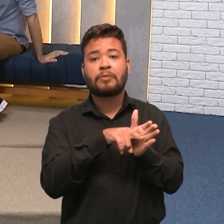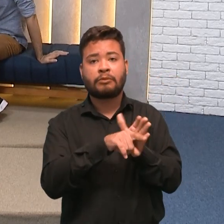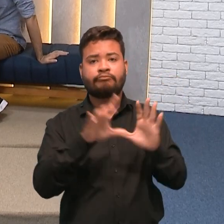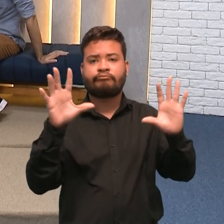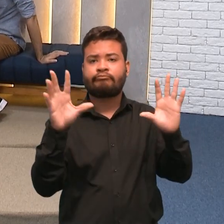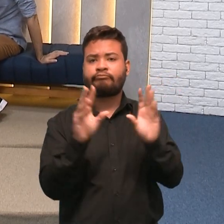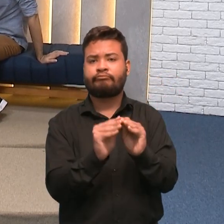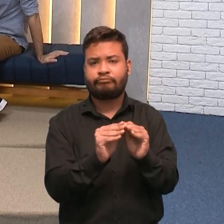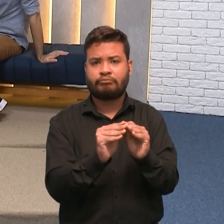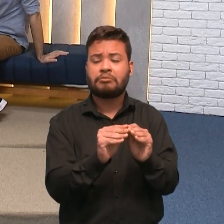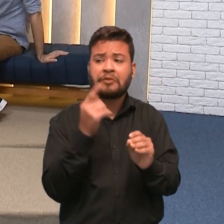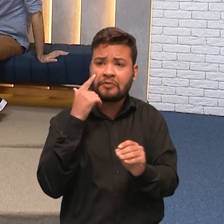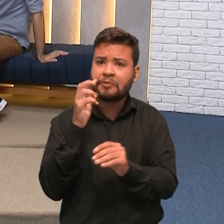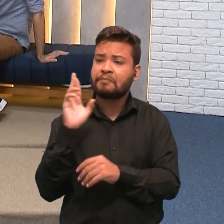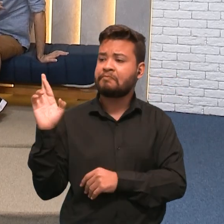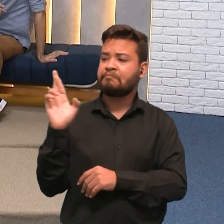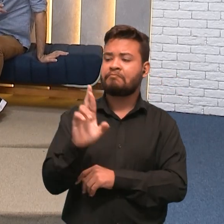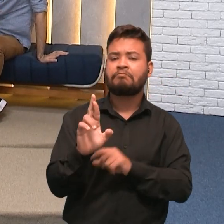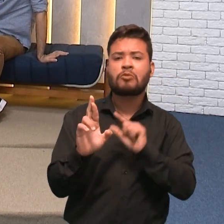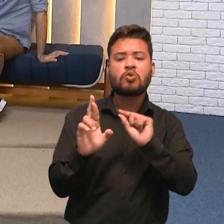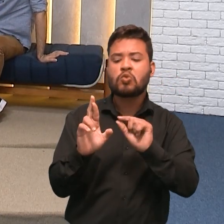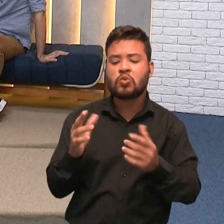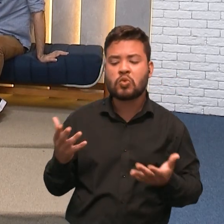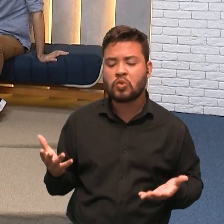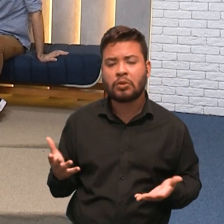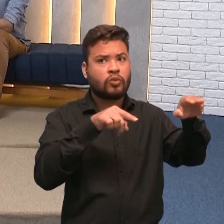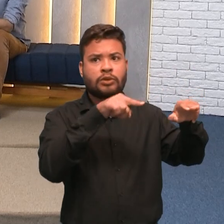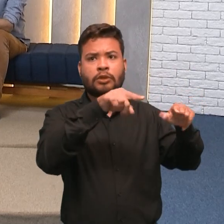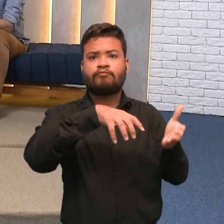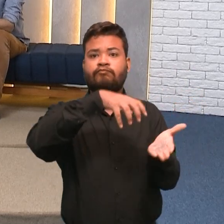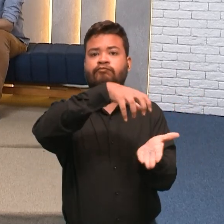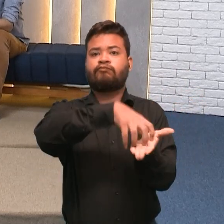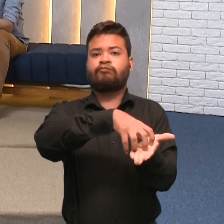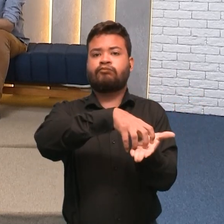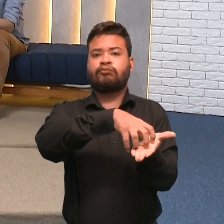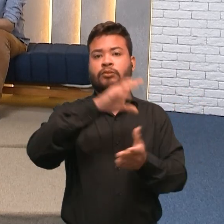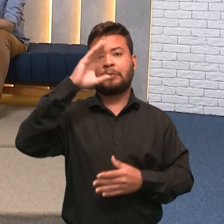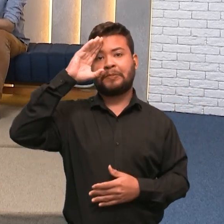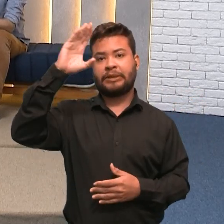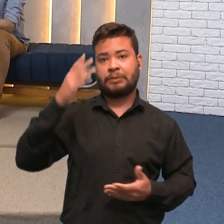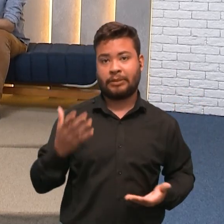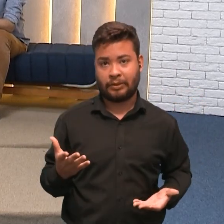museologia social, que já enxerga o museu dentro dessa perspectiva.